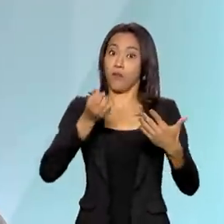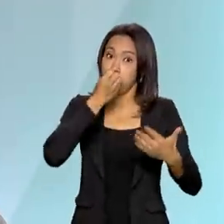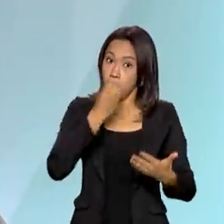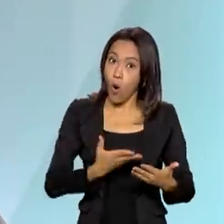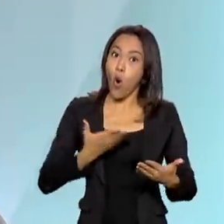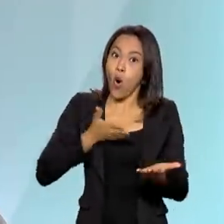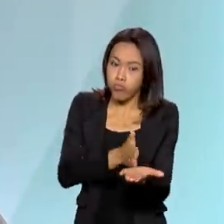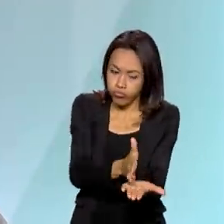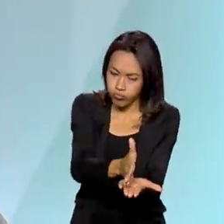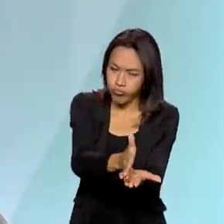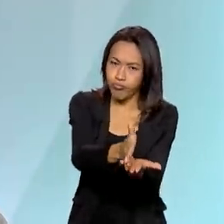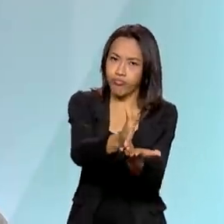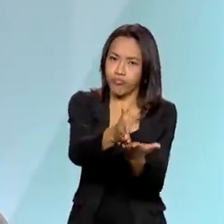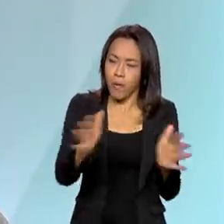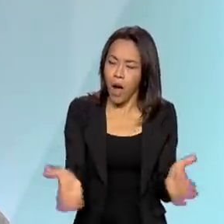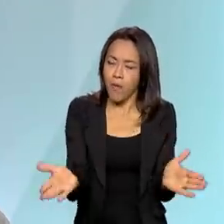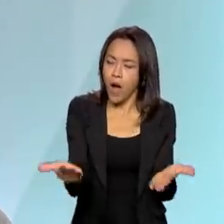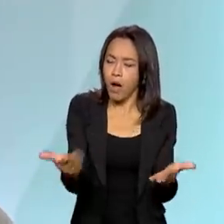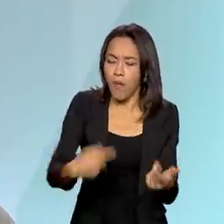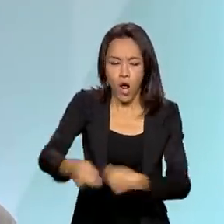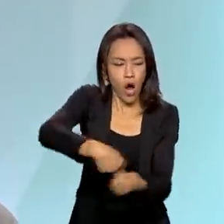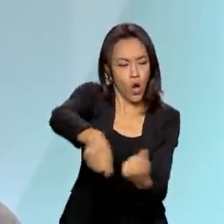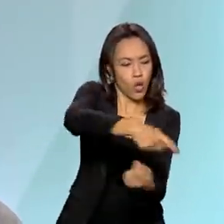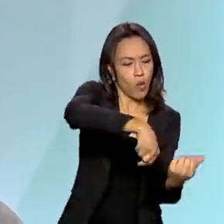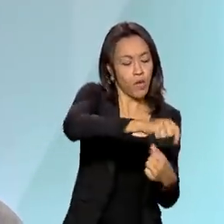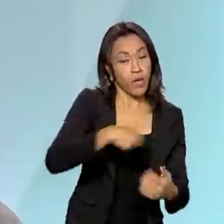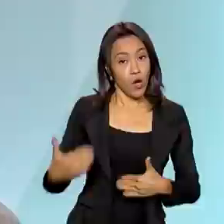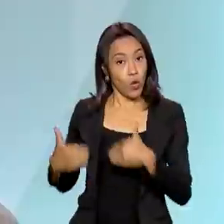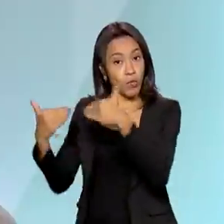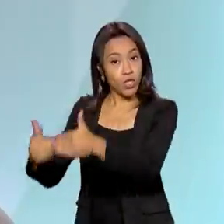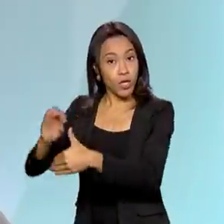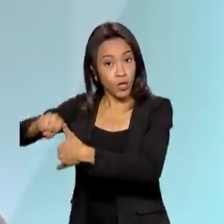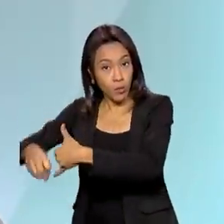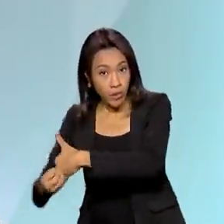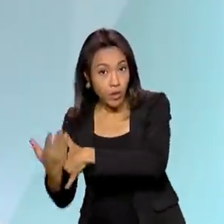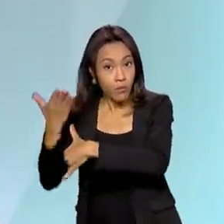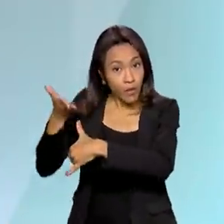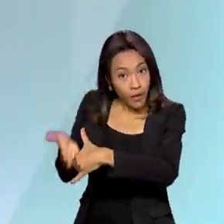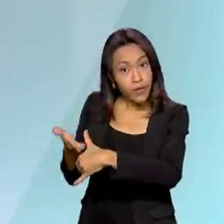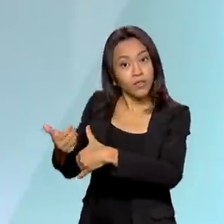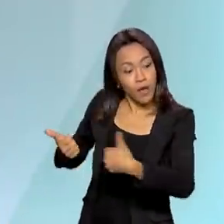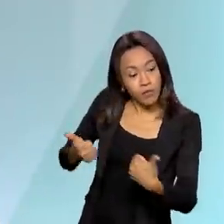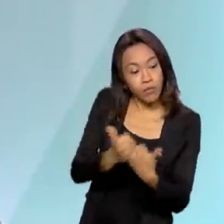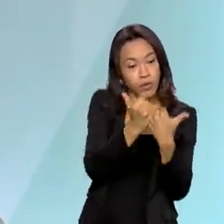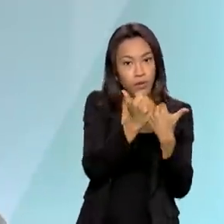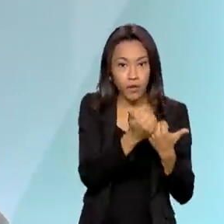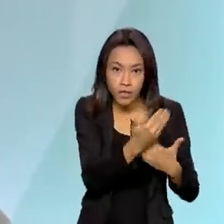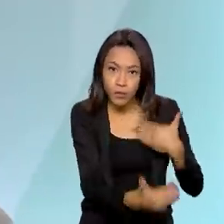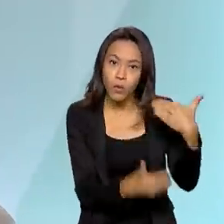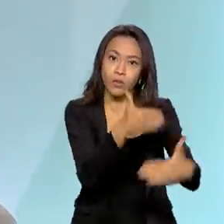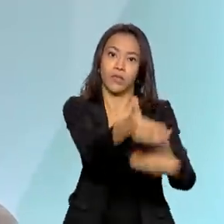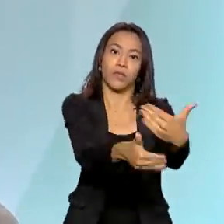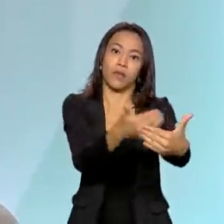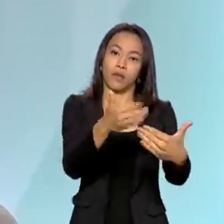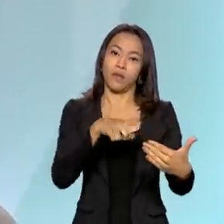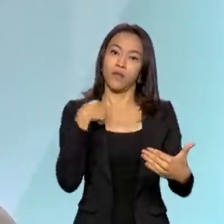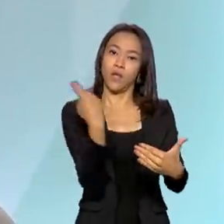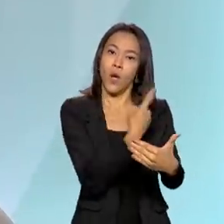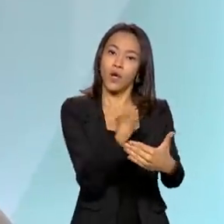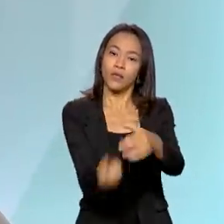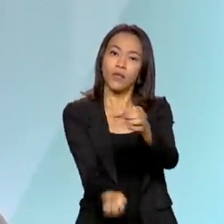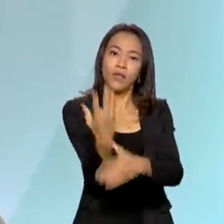crescer a atividade econômica. E o Ministério do Meio Ambiente é parte desse processo. Nós estamos criando